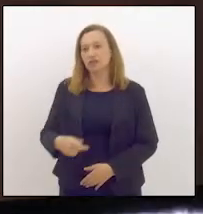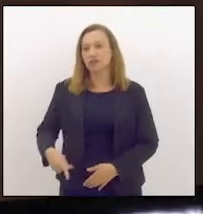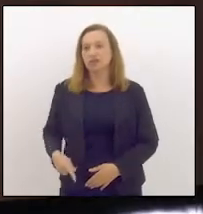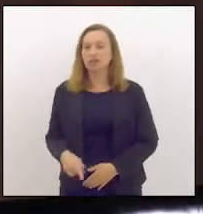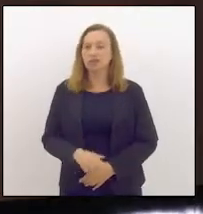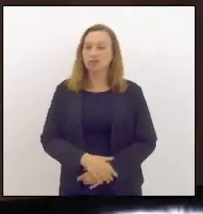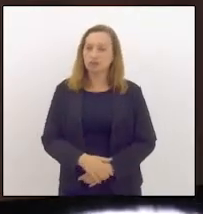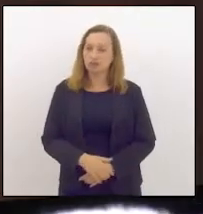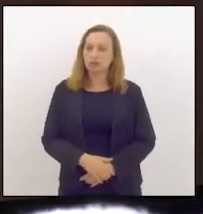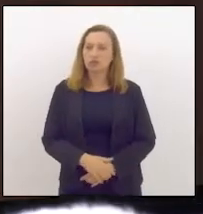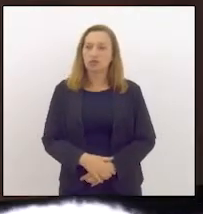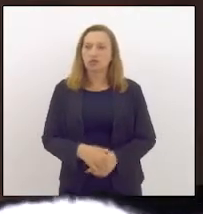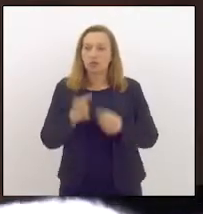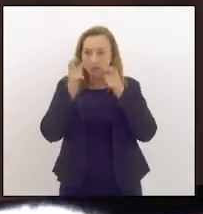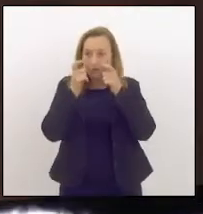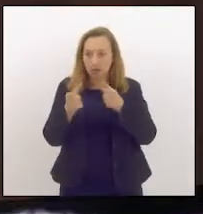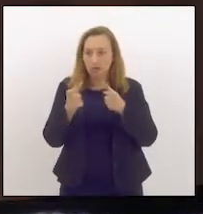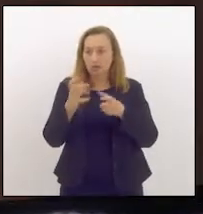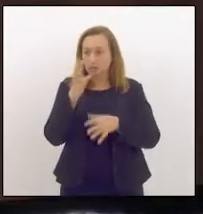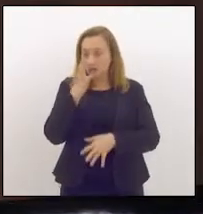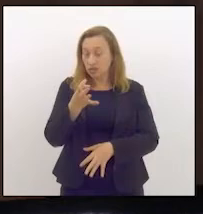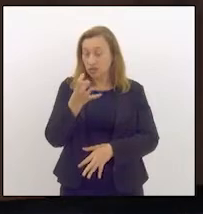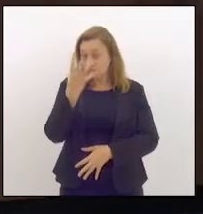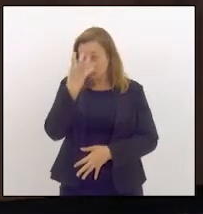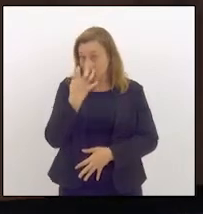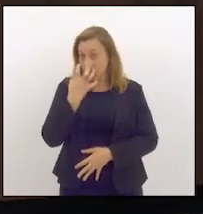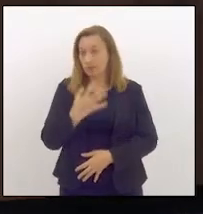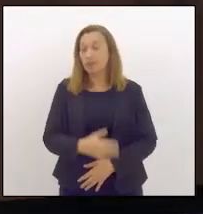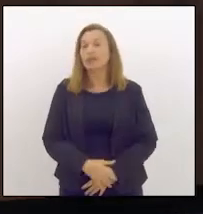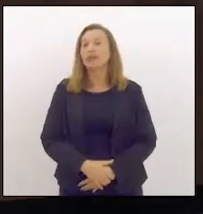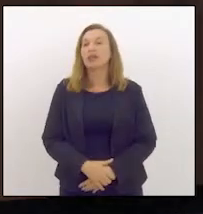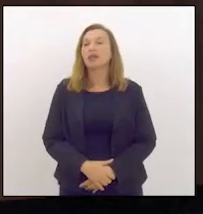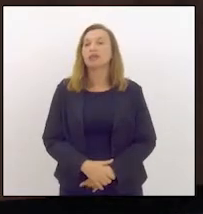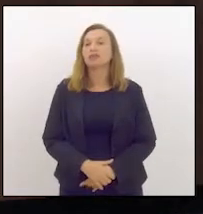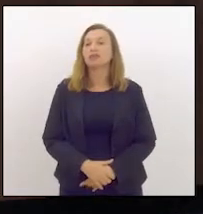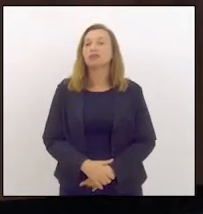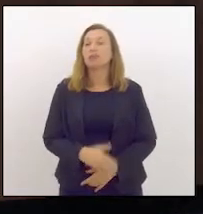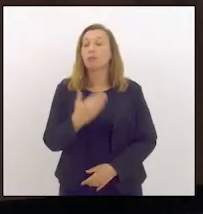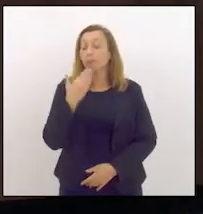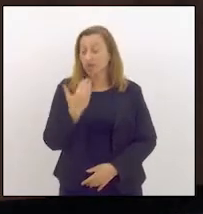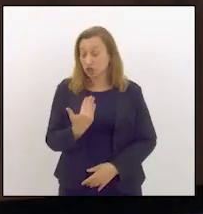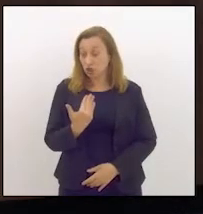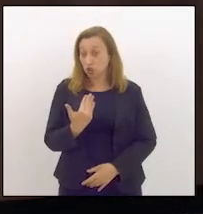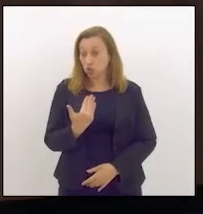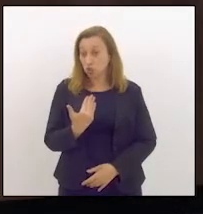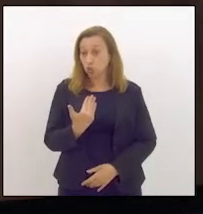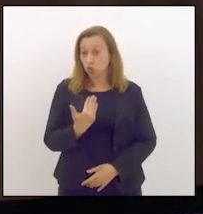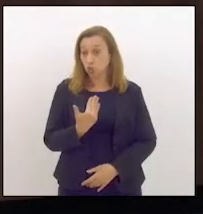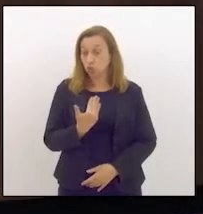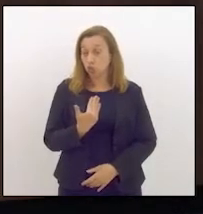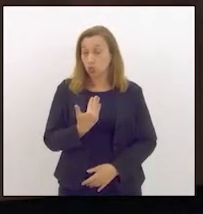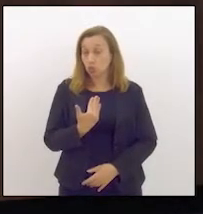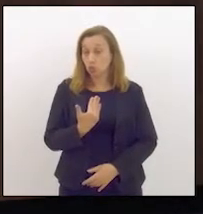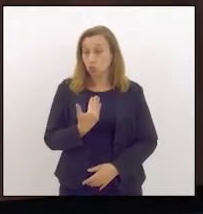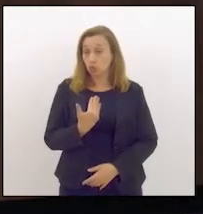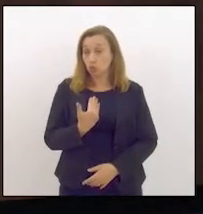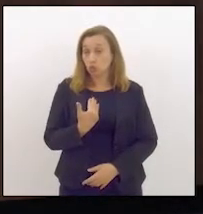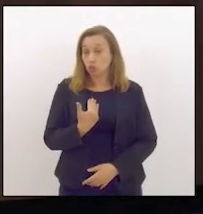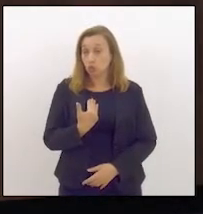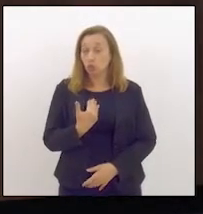excelência escutar as causas denúncia muito grave Esse é um pedido de um